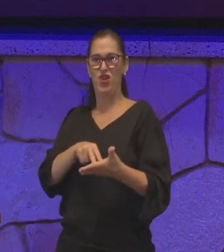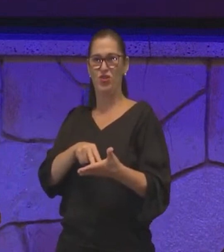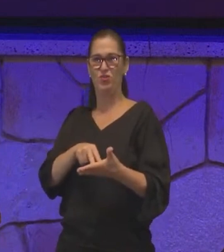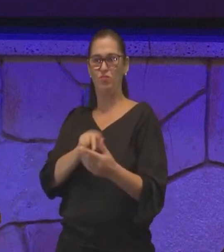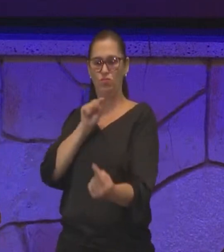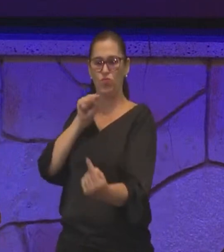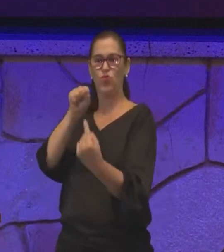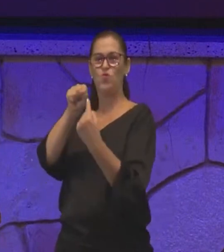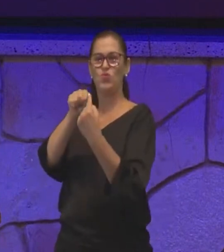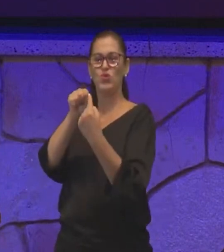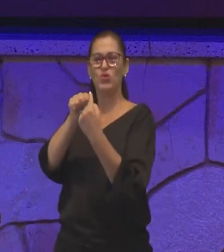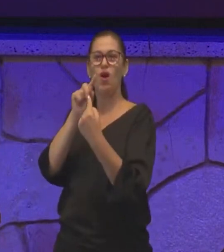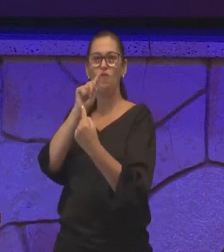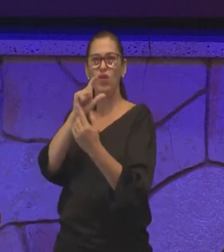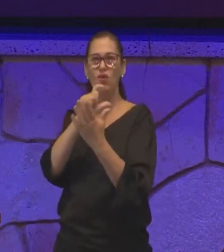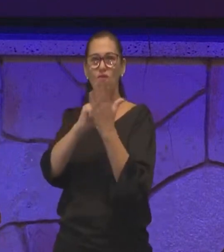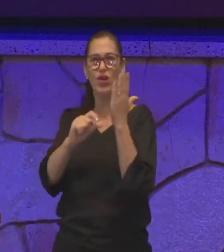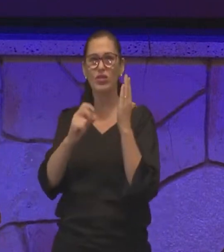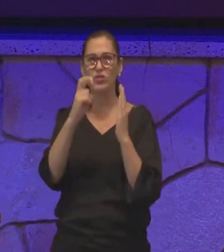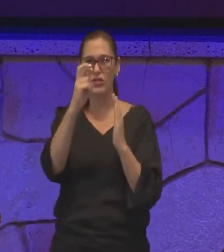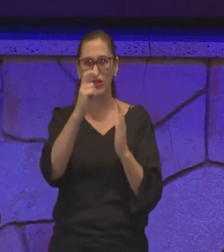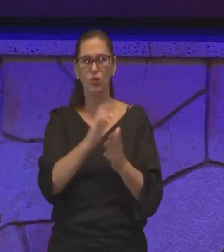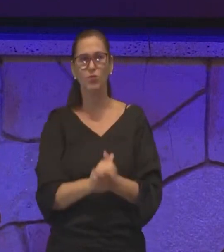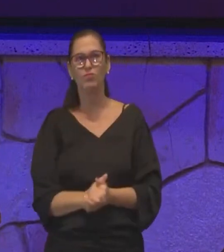propósito. Veja os versos 5.